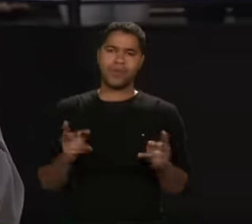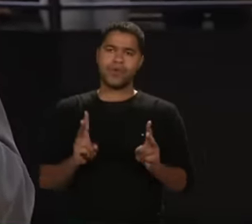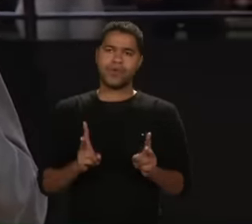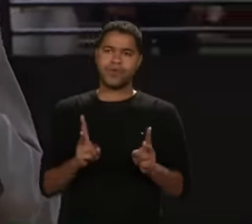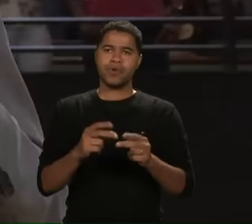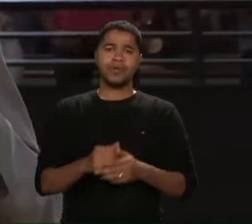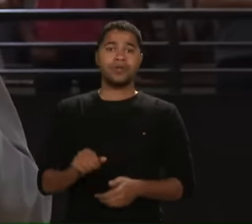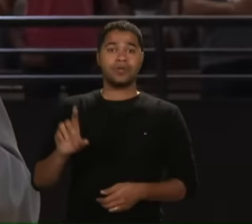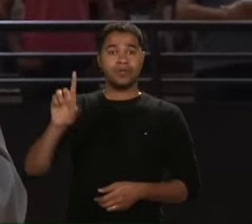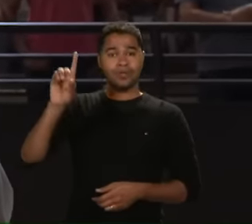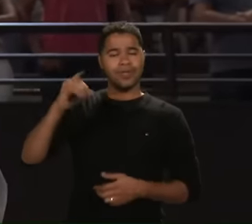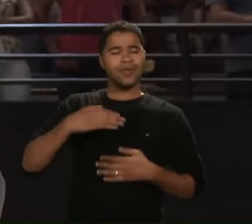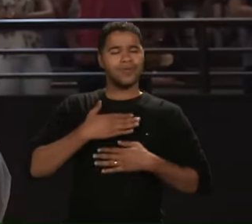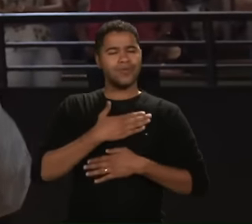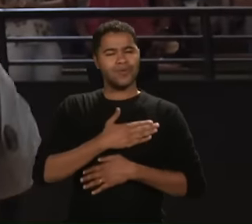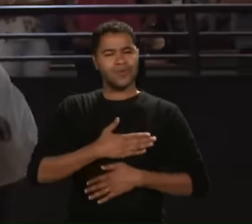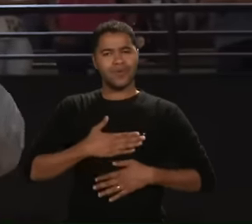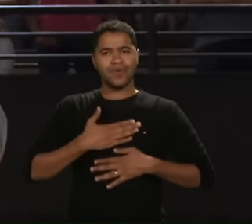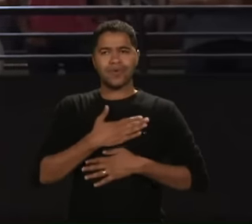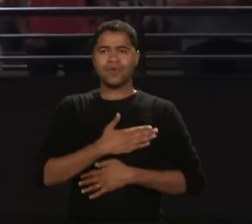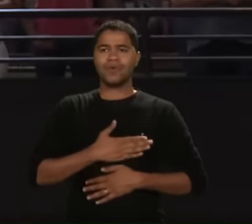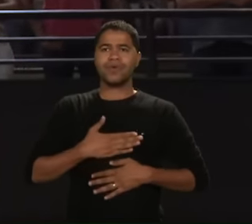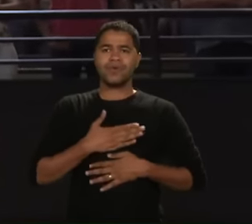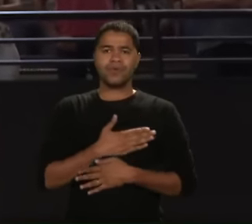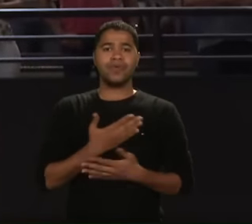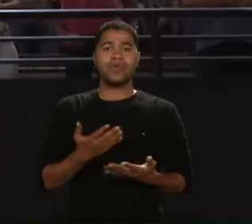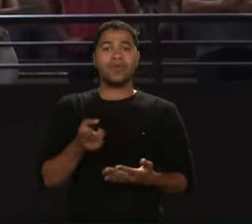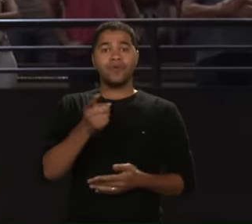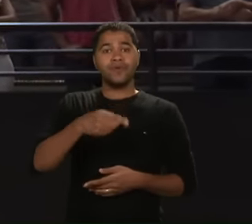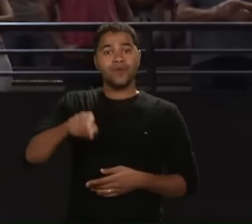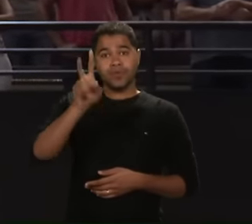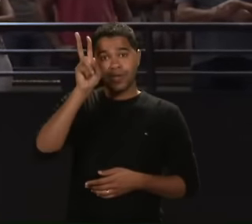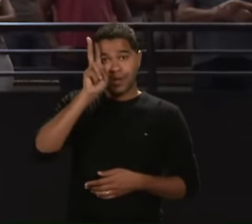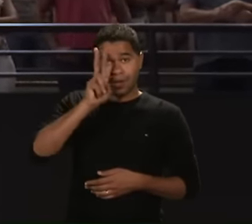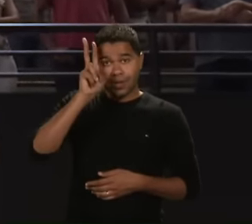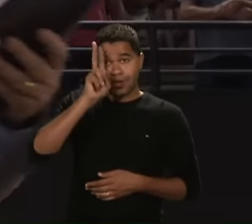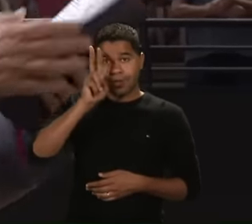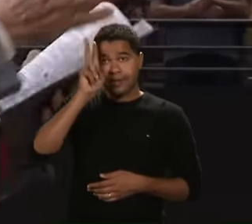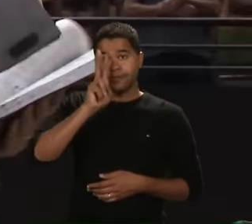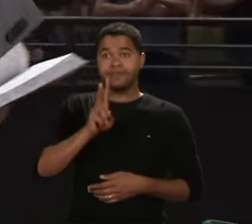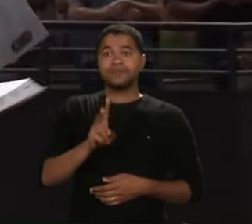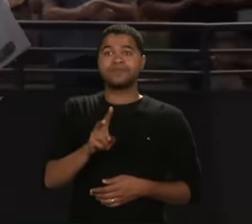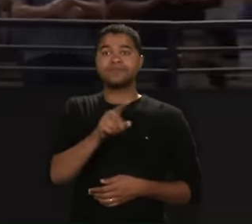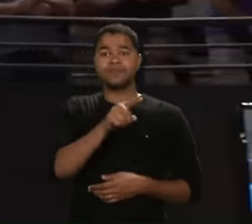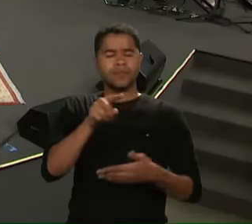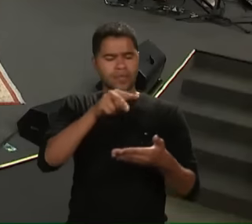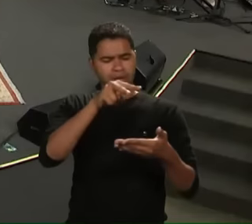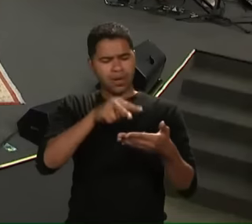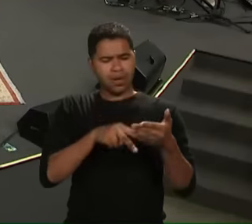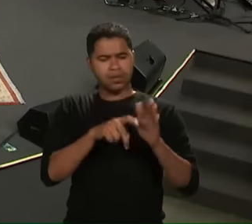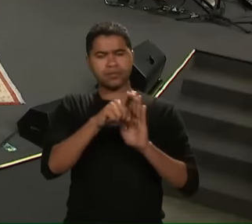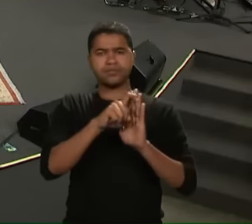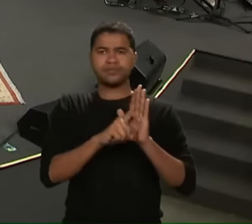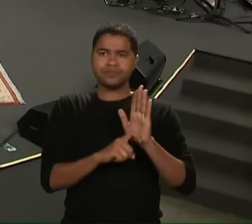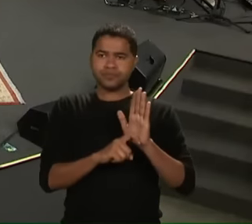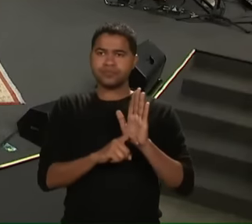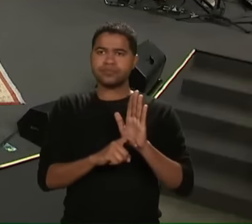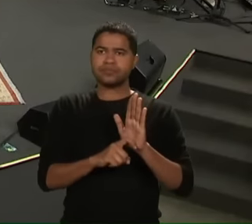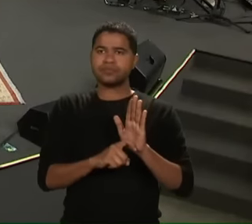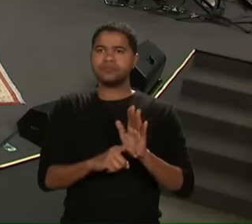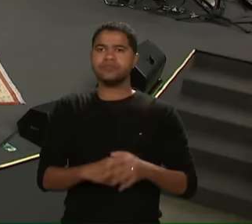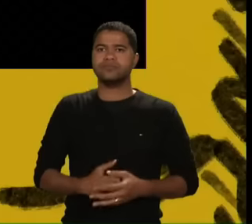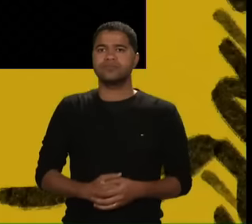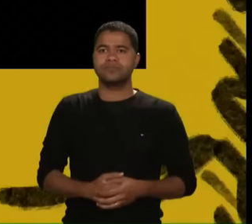Deus se agrada. Os votos é para você lembrar. Quando você lê o texto, quando a Deus fizer